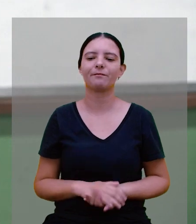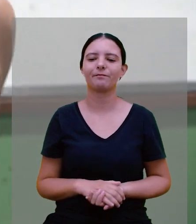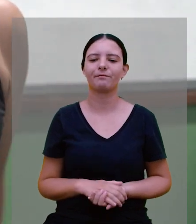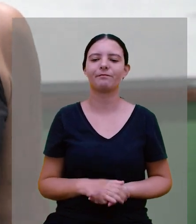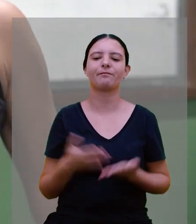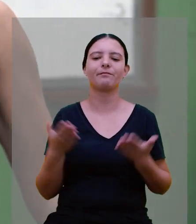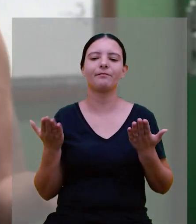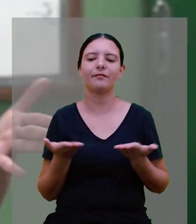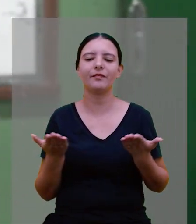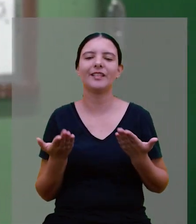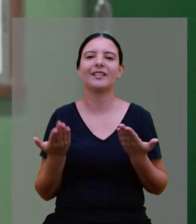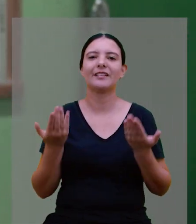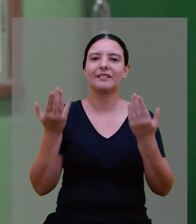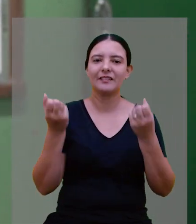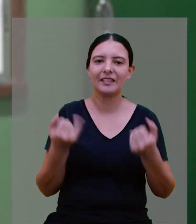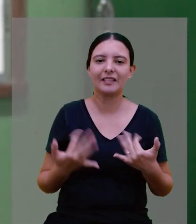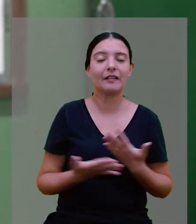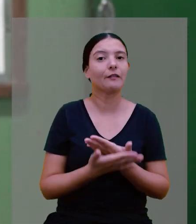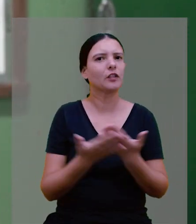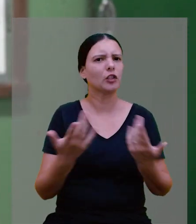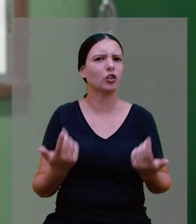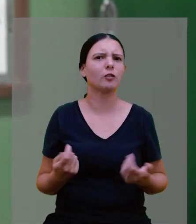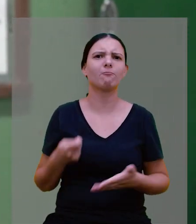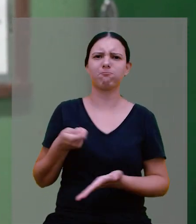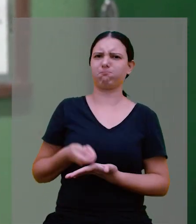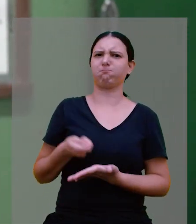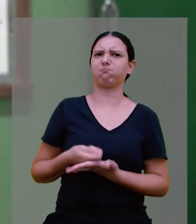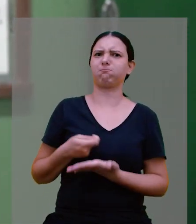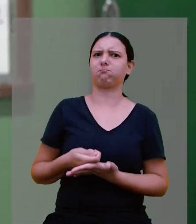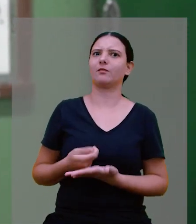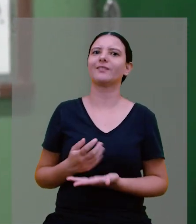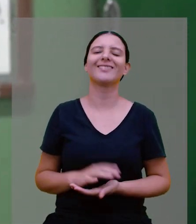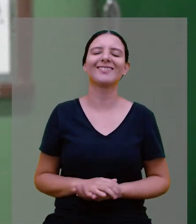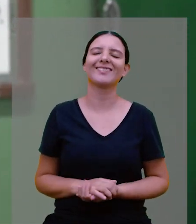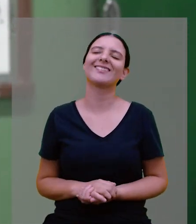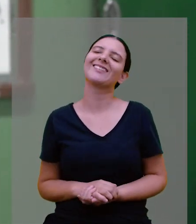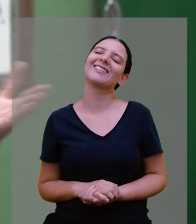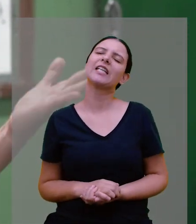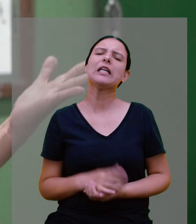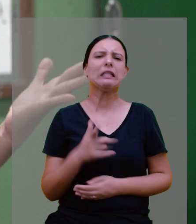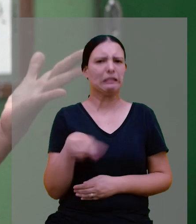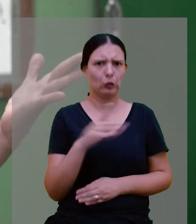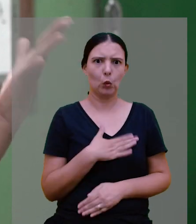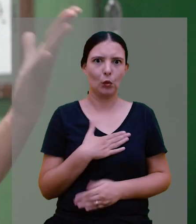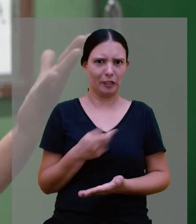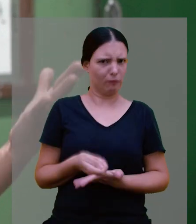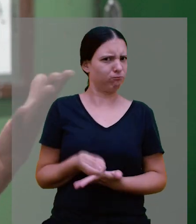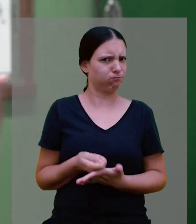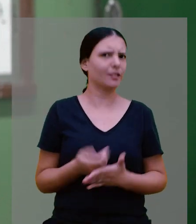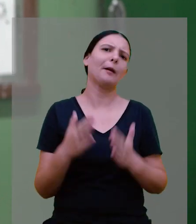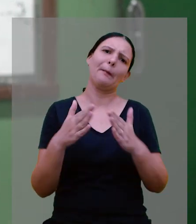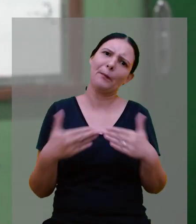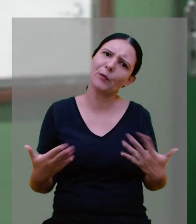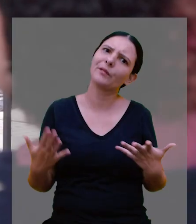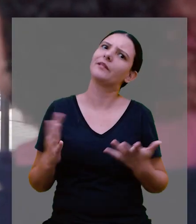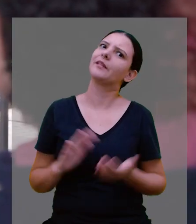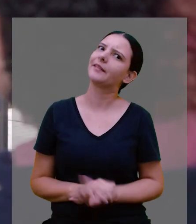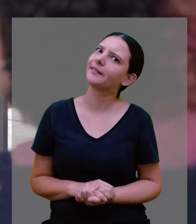para vocês da leitura como forma de contestar, né? Vocês gostam de contestar, né? Por favor, né?